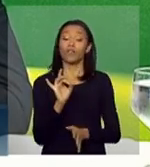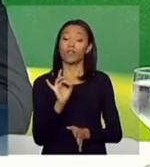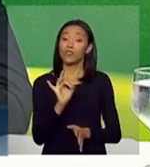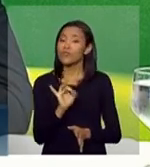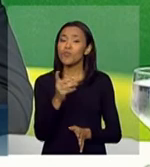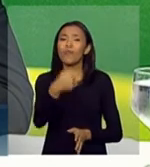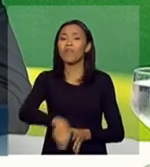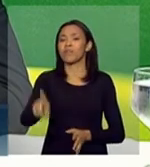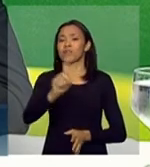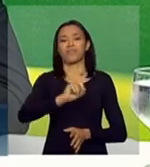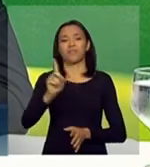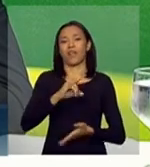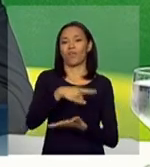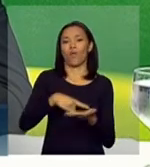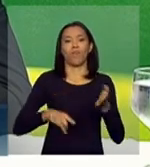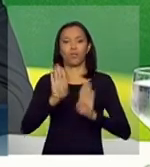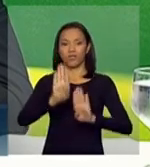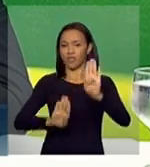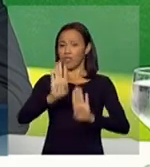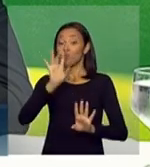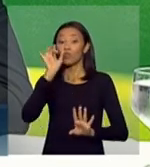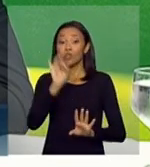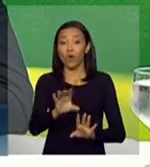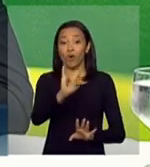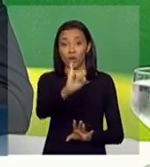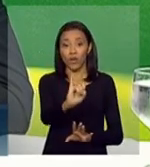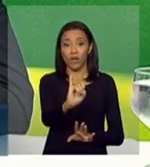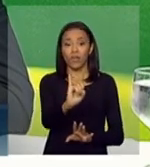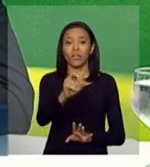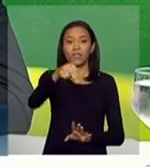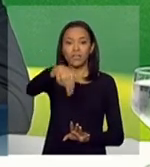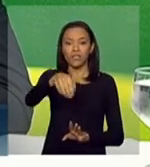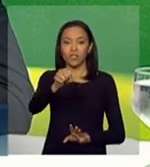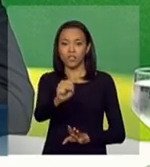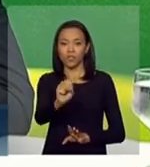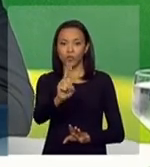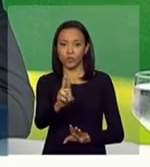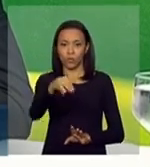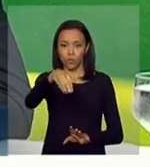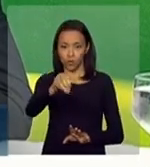de licitação, somente para o caso de insumos para a construção civil.